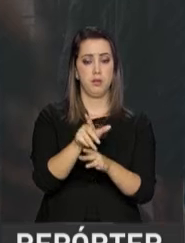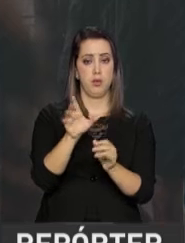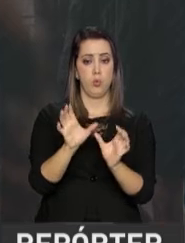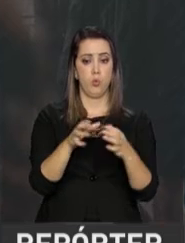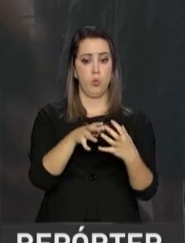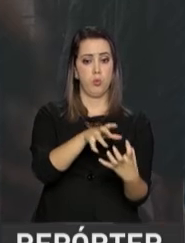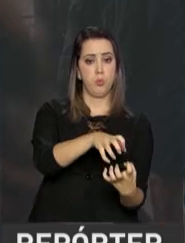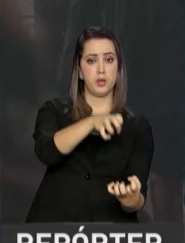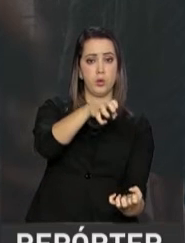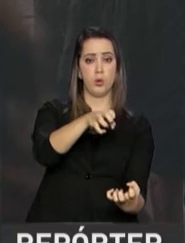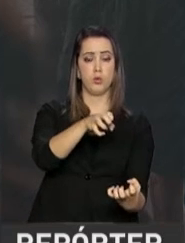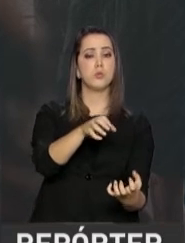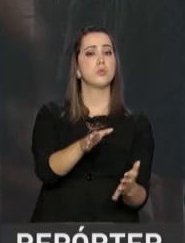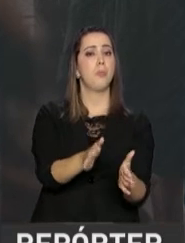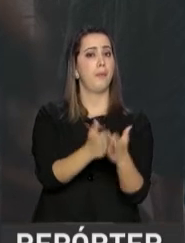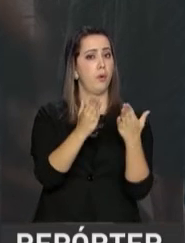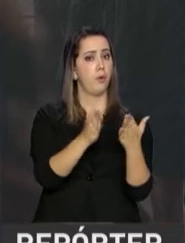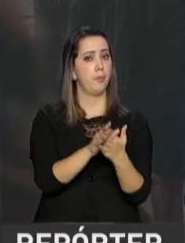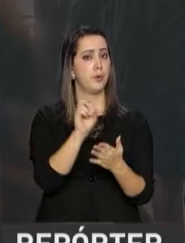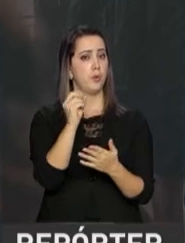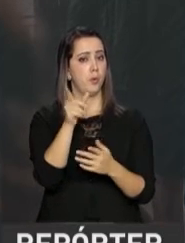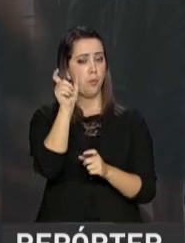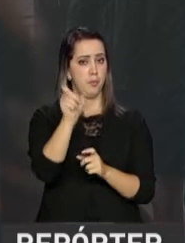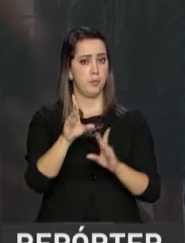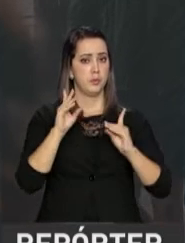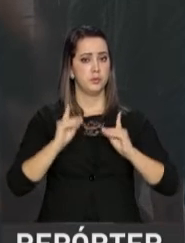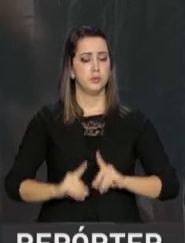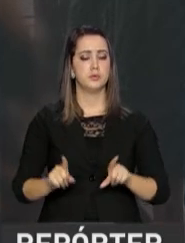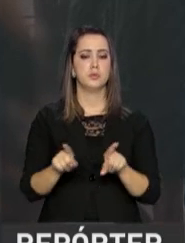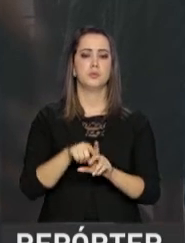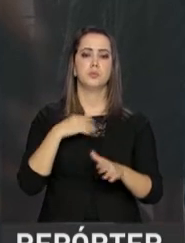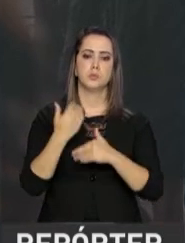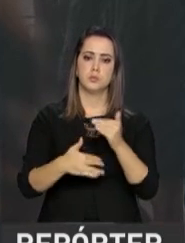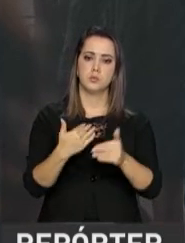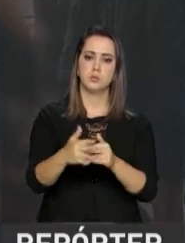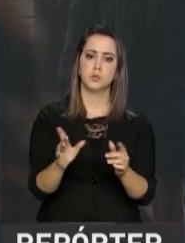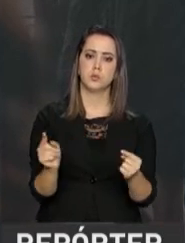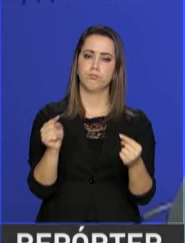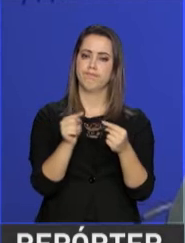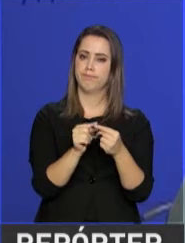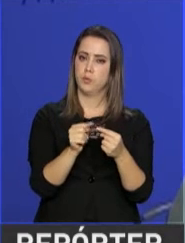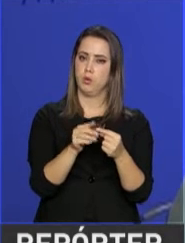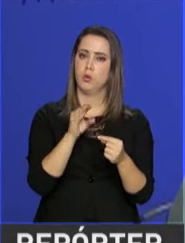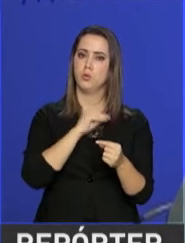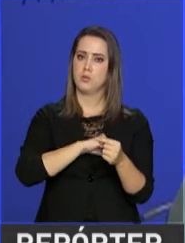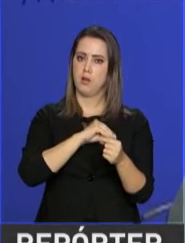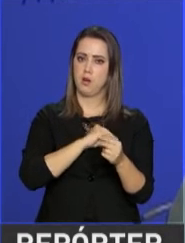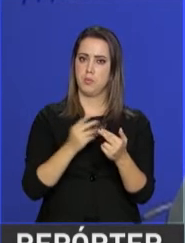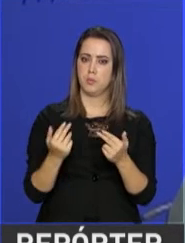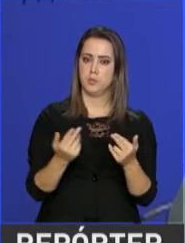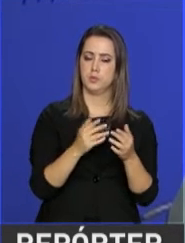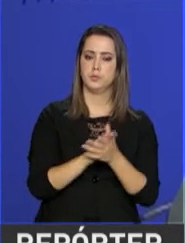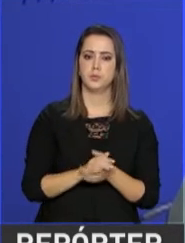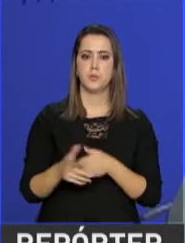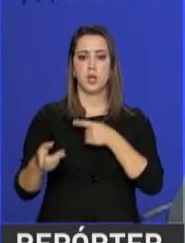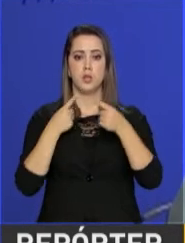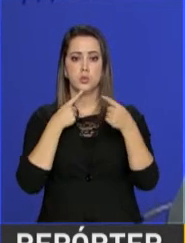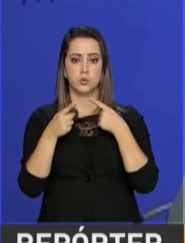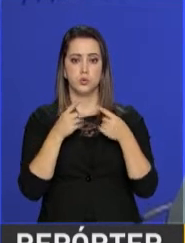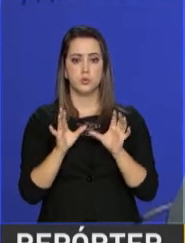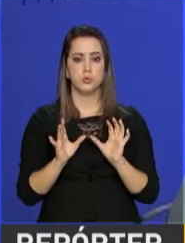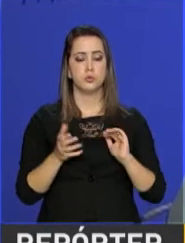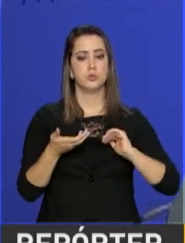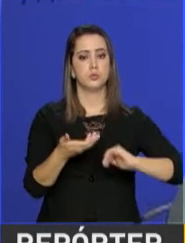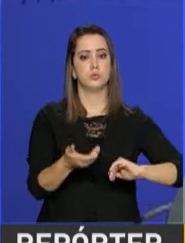e pessoas com deficiência também continua vinculado ao salário mínimo as discussões no congresso levaram a